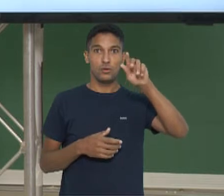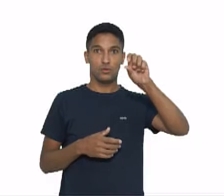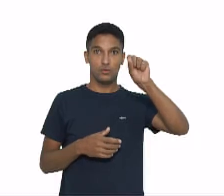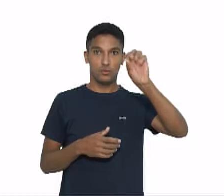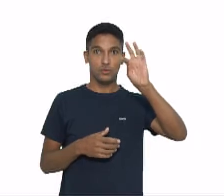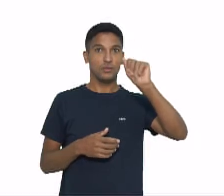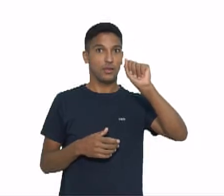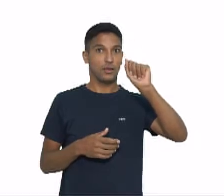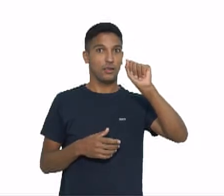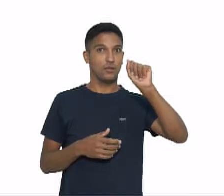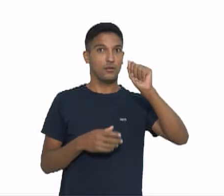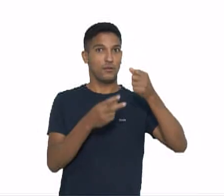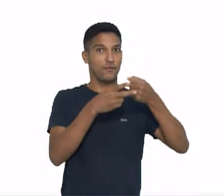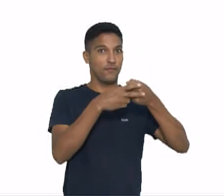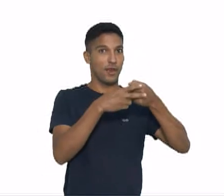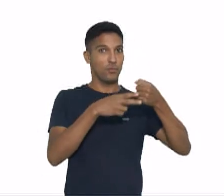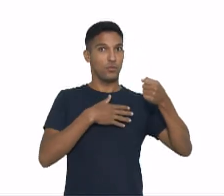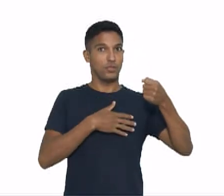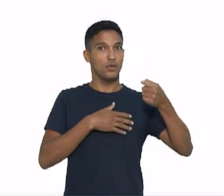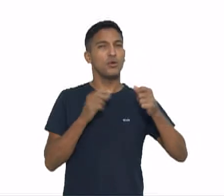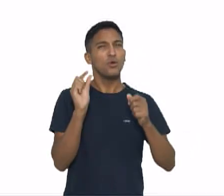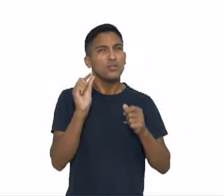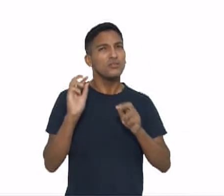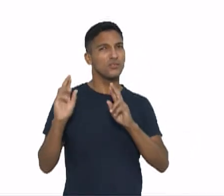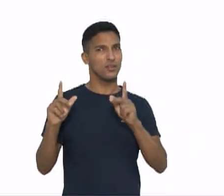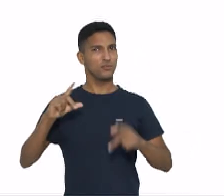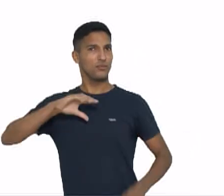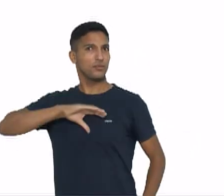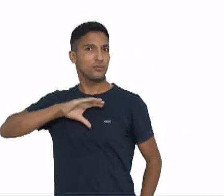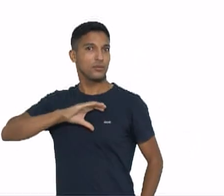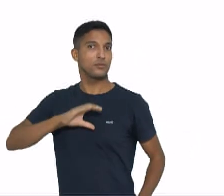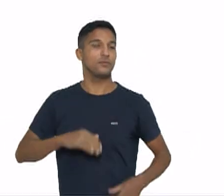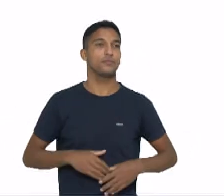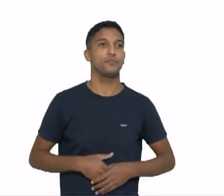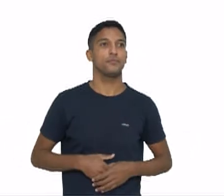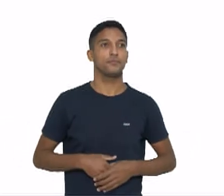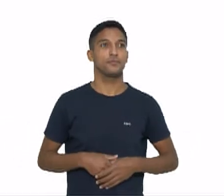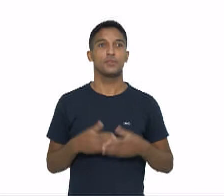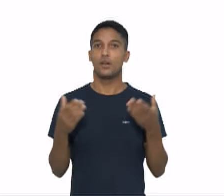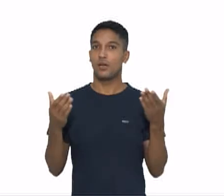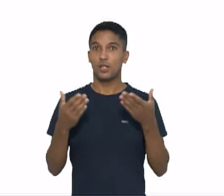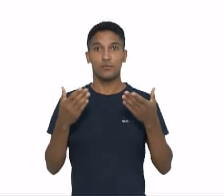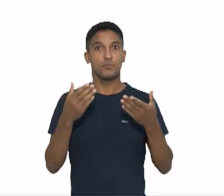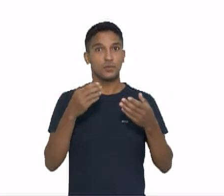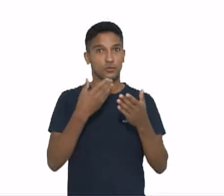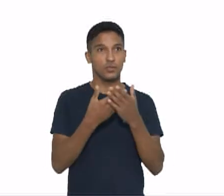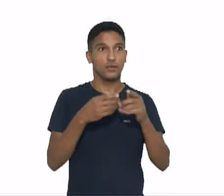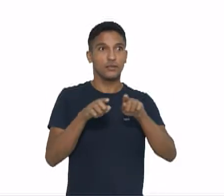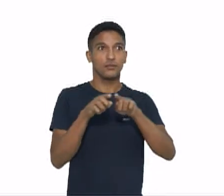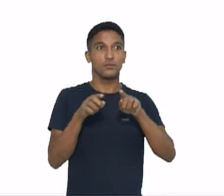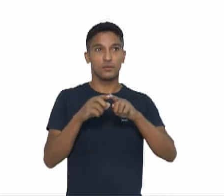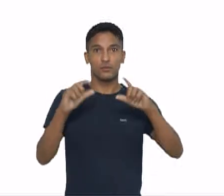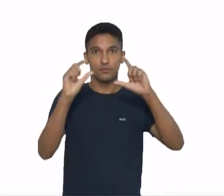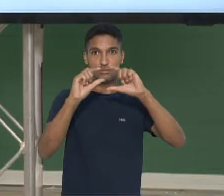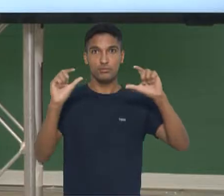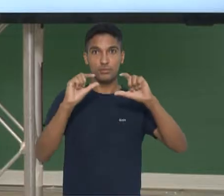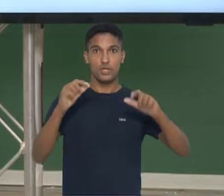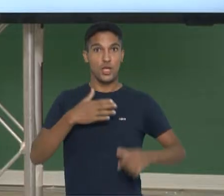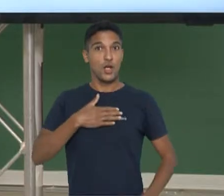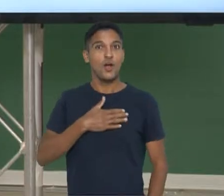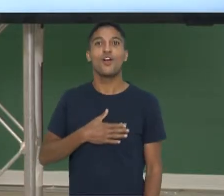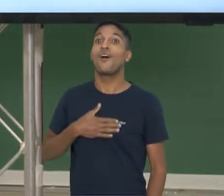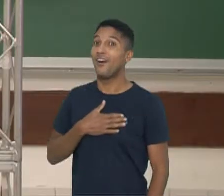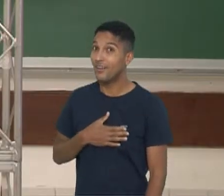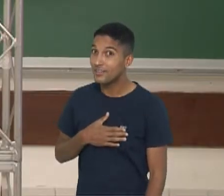saber. E junto com esse verbo gostar, nós vamos ver as expressões de gusto e expressões de desgusto,